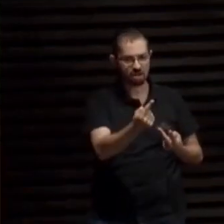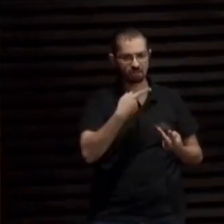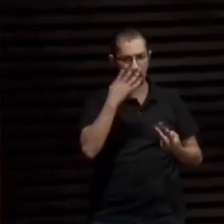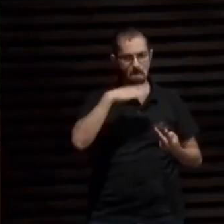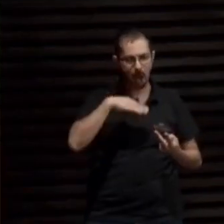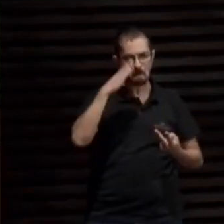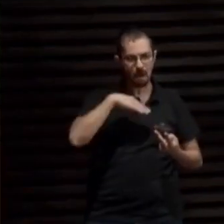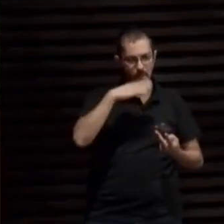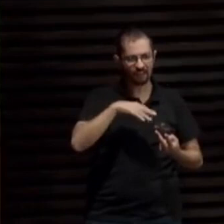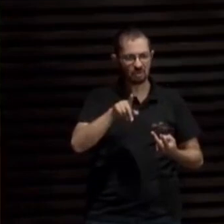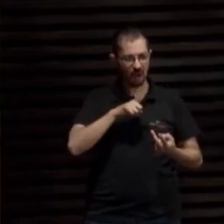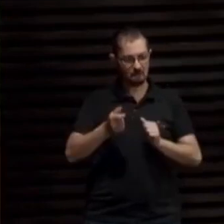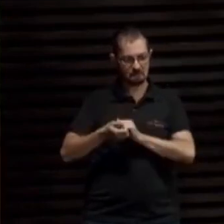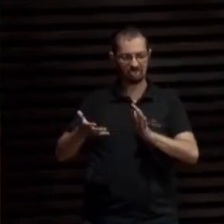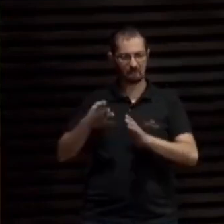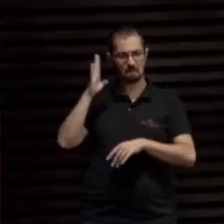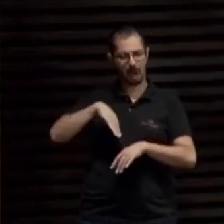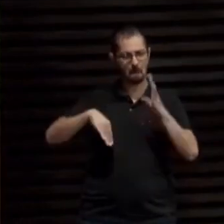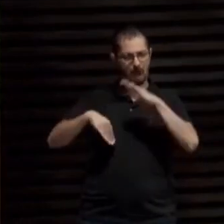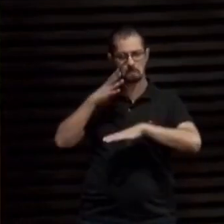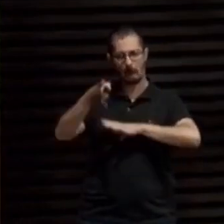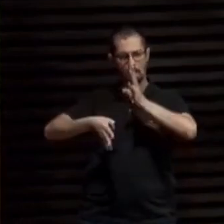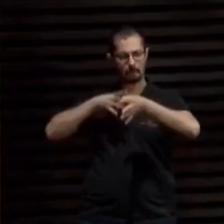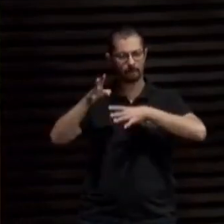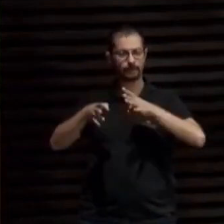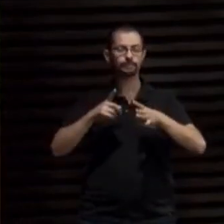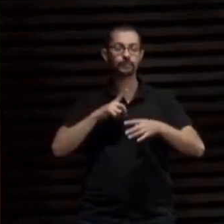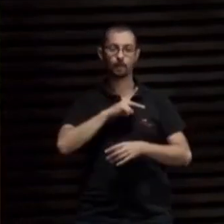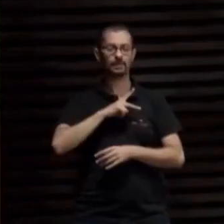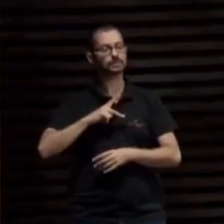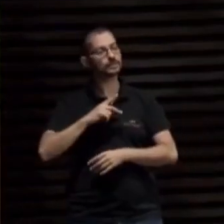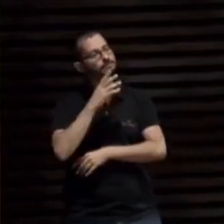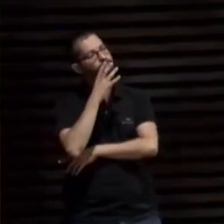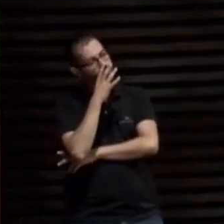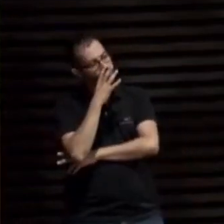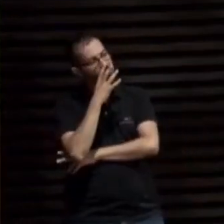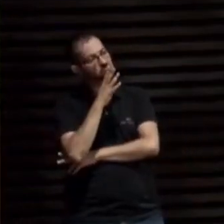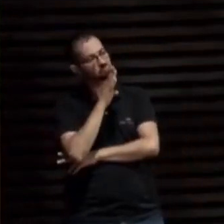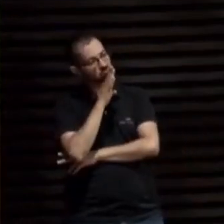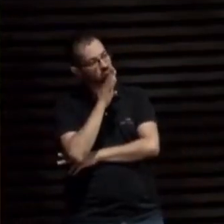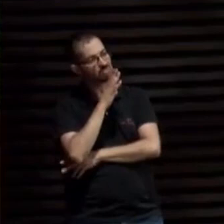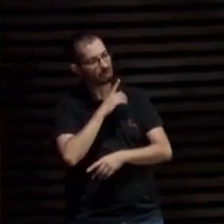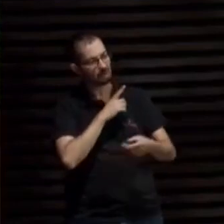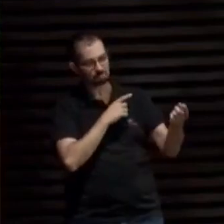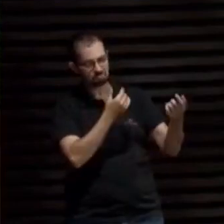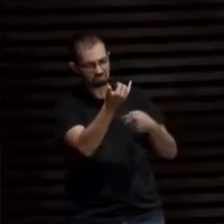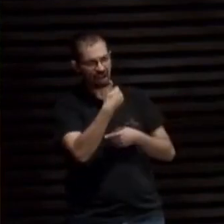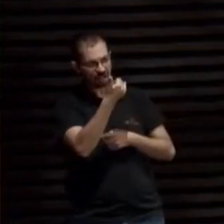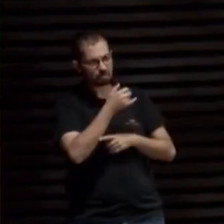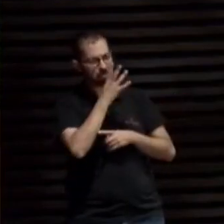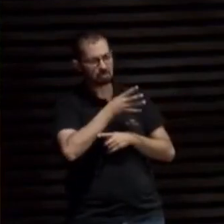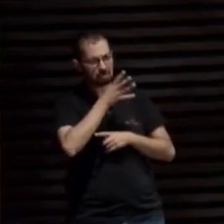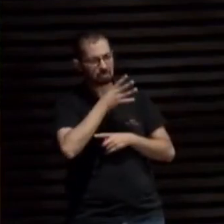Aquele pastor ouviu tudo, e no final ela disse assim: mas ela cozinha